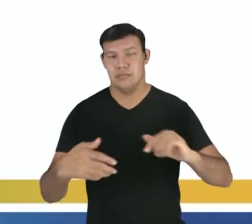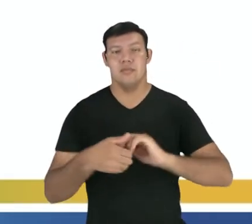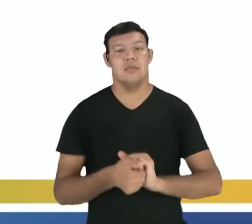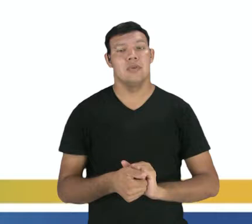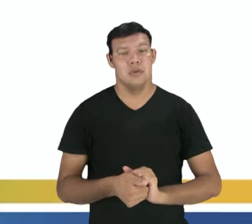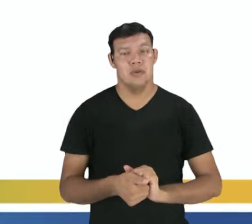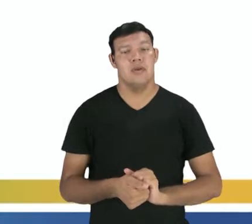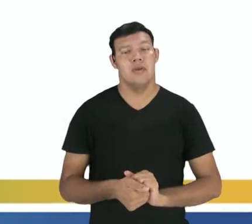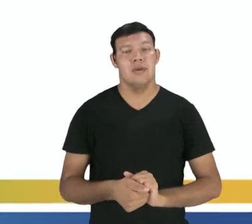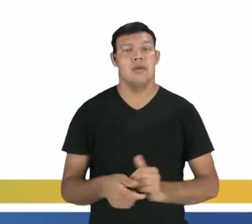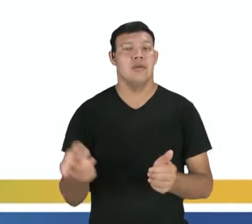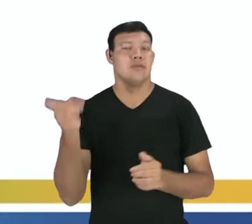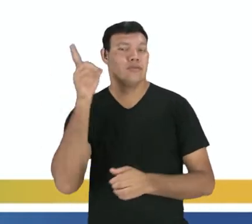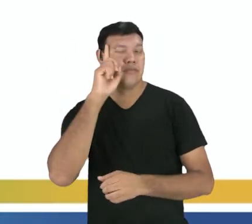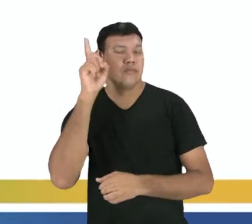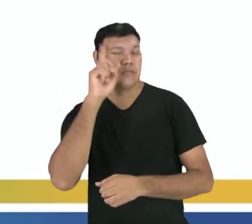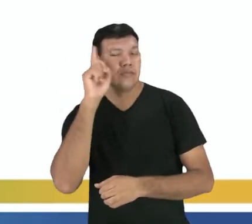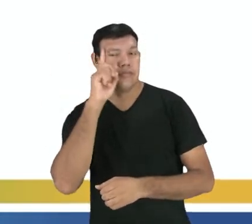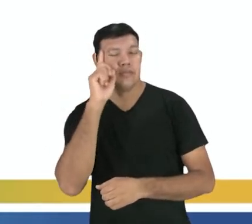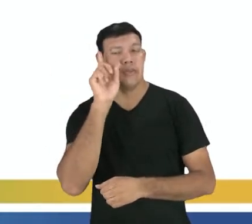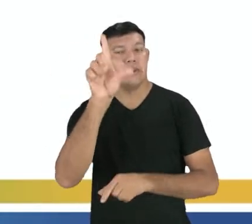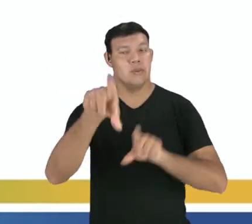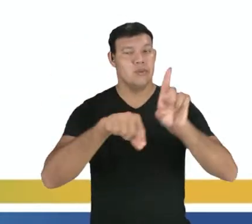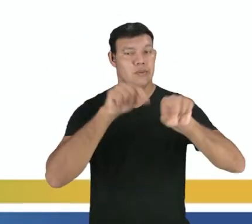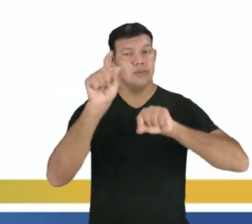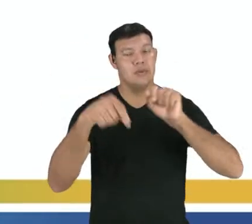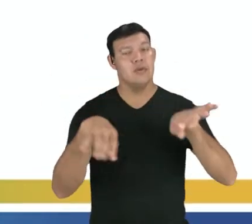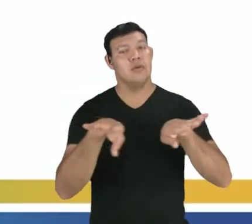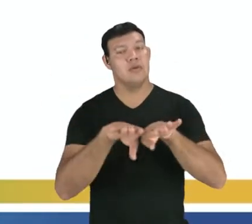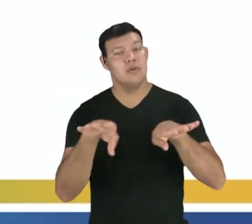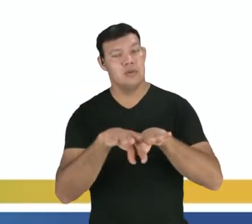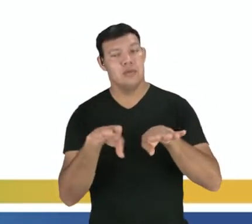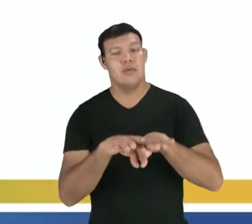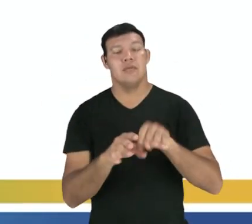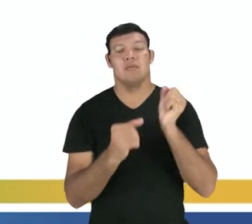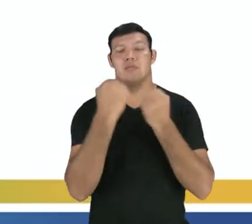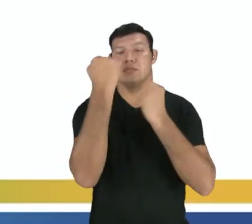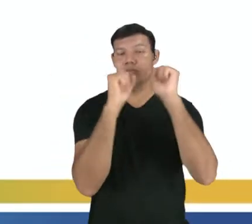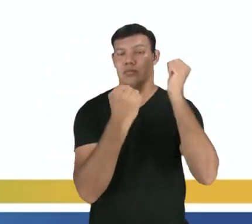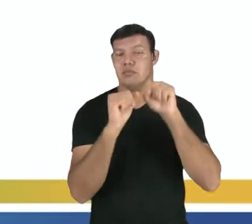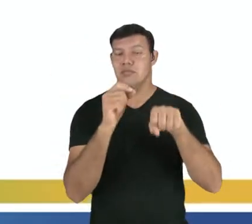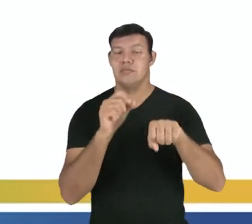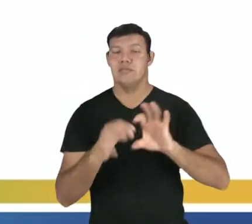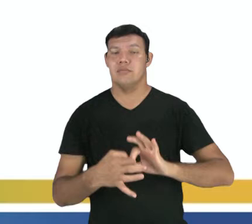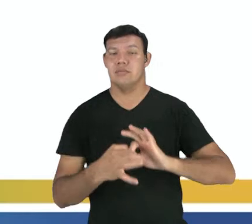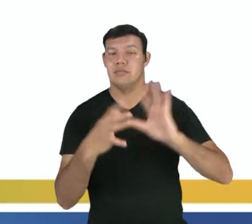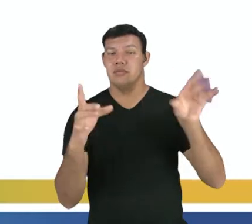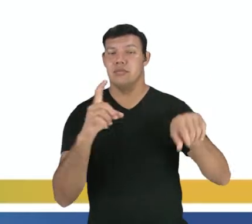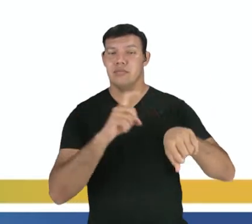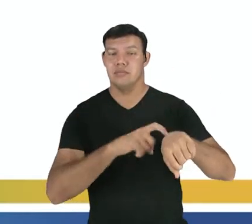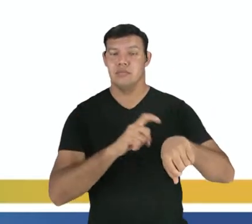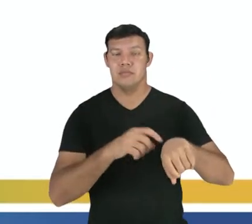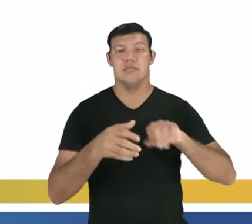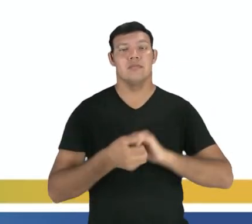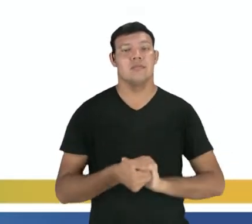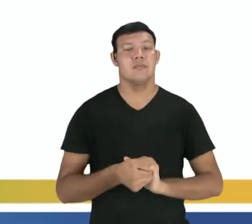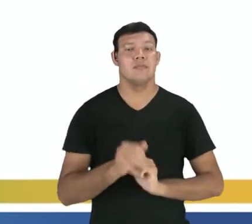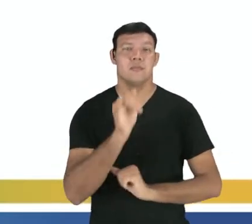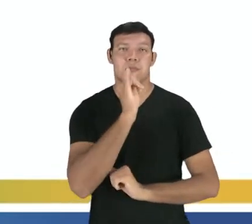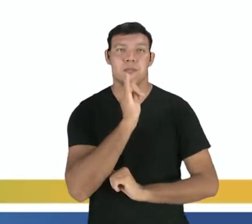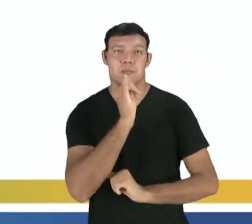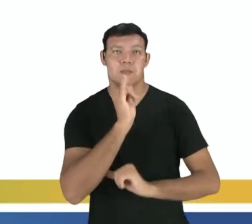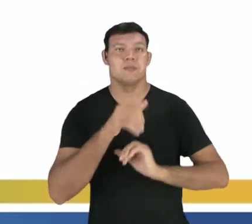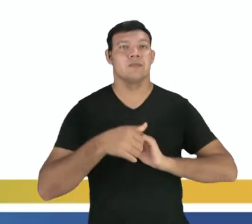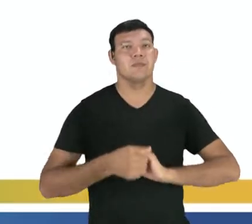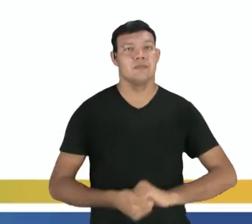sobre nossa rotina, sobre preferências e atividades do nosso tempo livre. Por exemplo, Laura